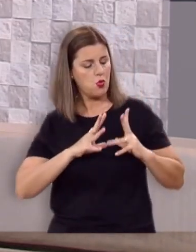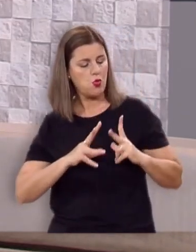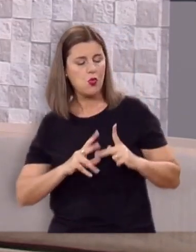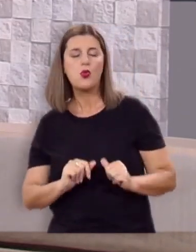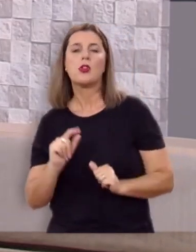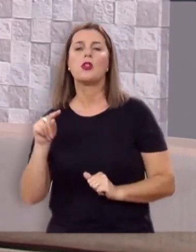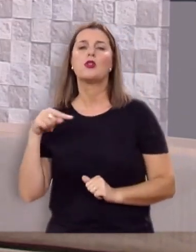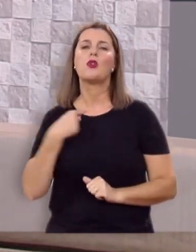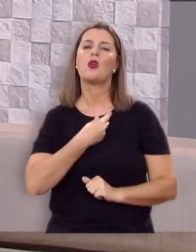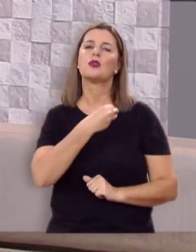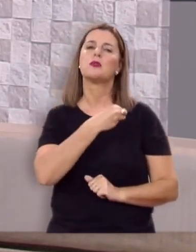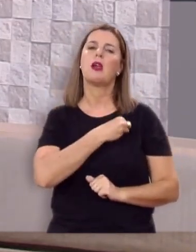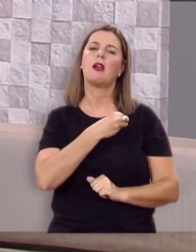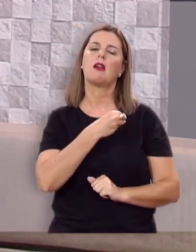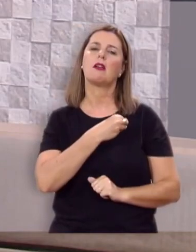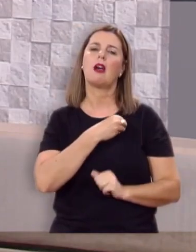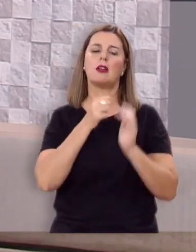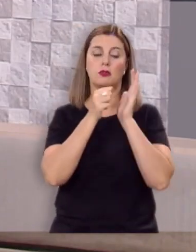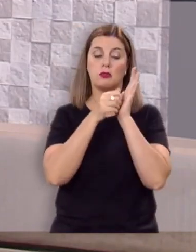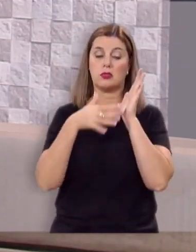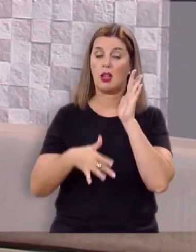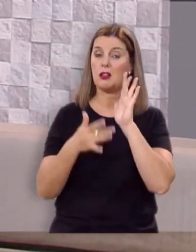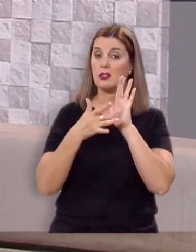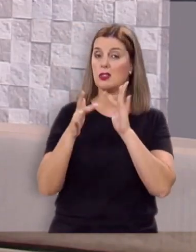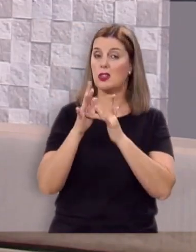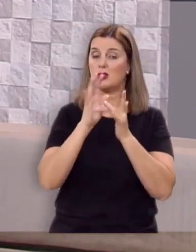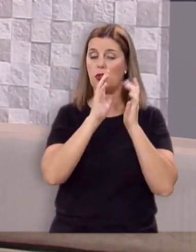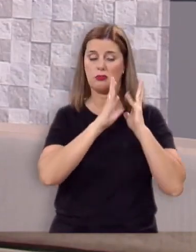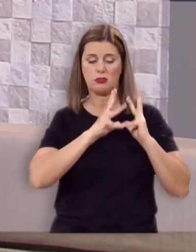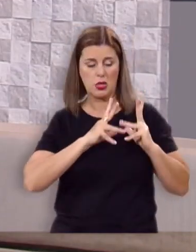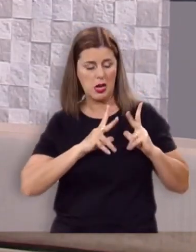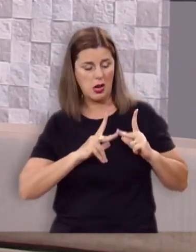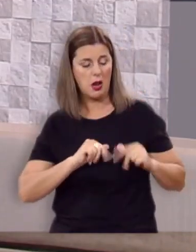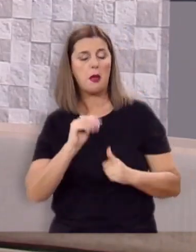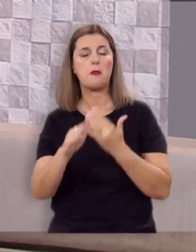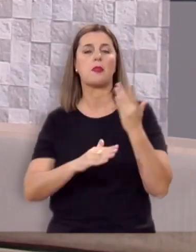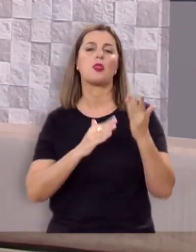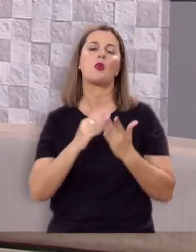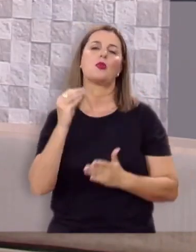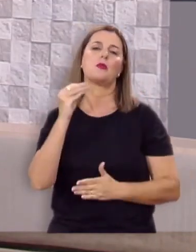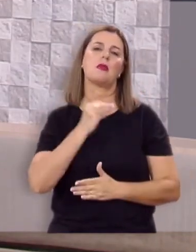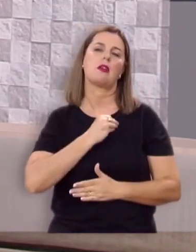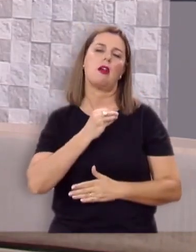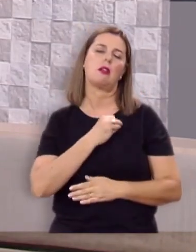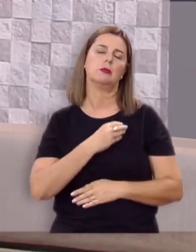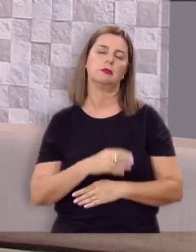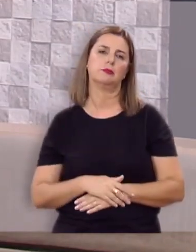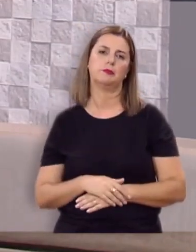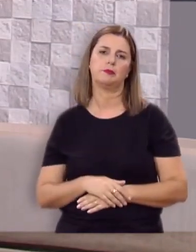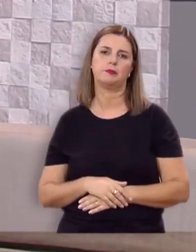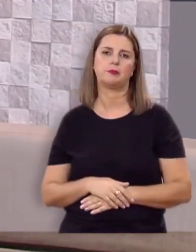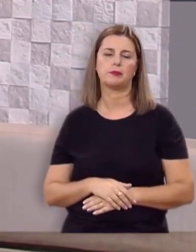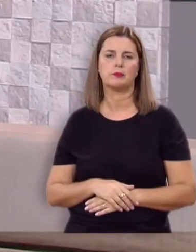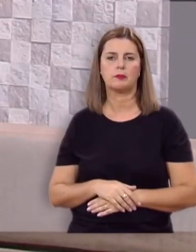nos purificar do pecado. O sangue de Jesus nos purifica de todo pecado.